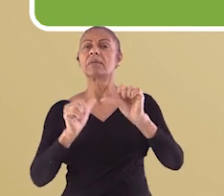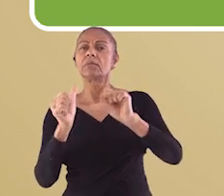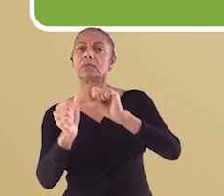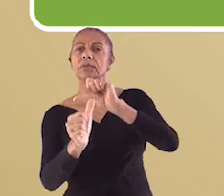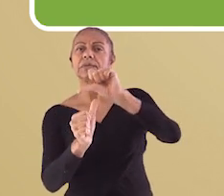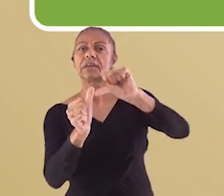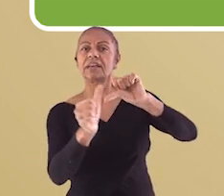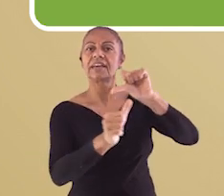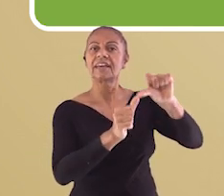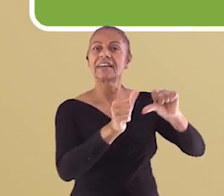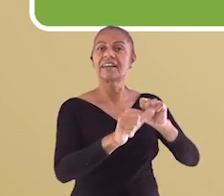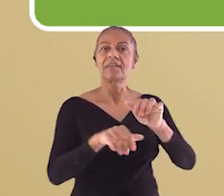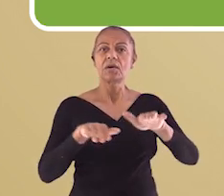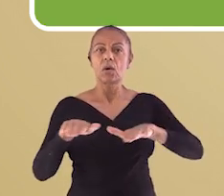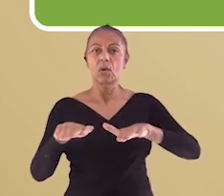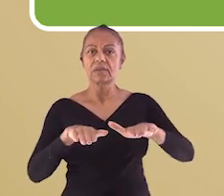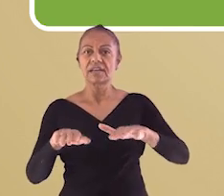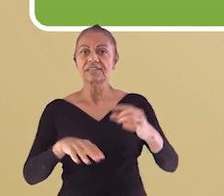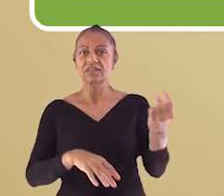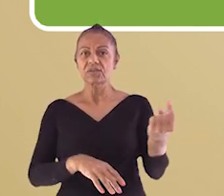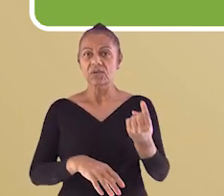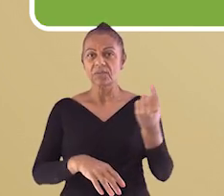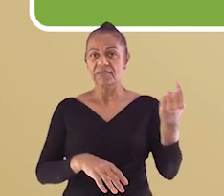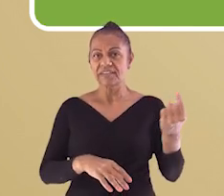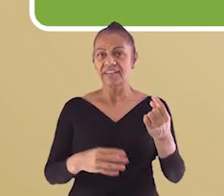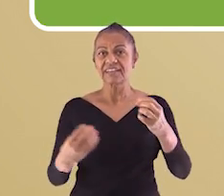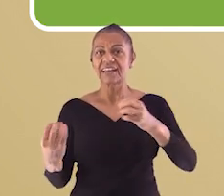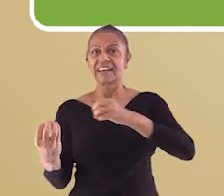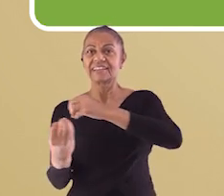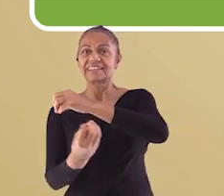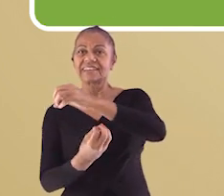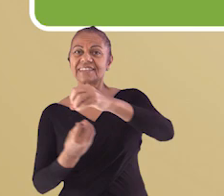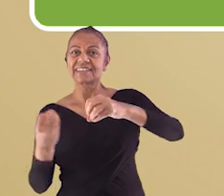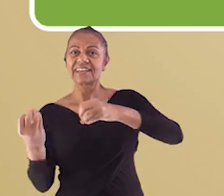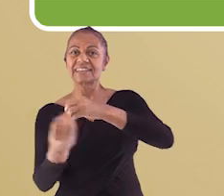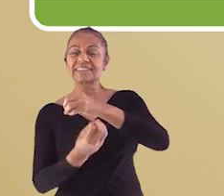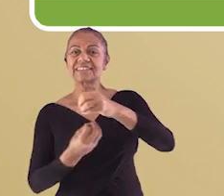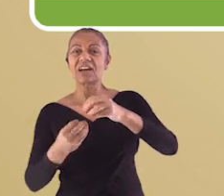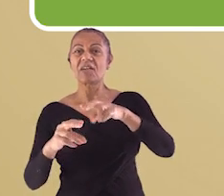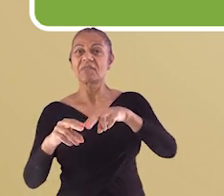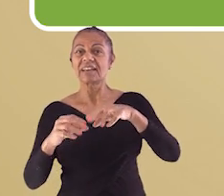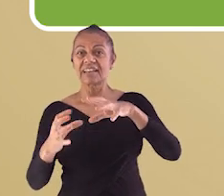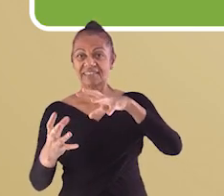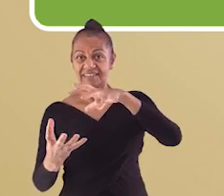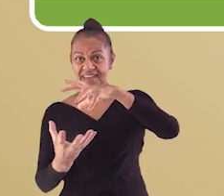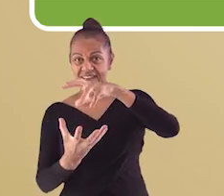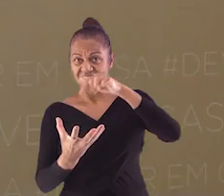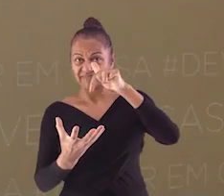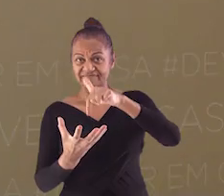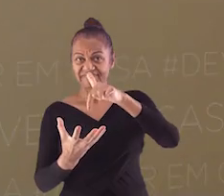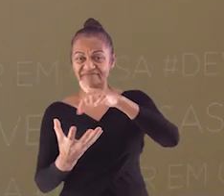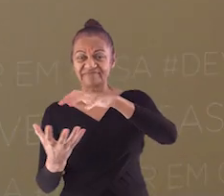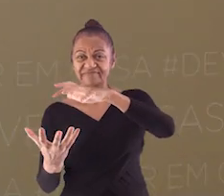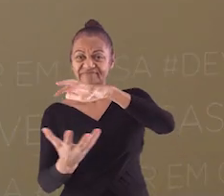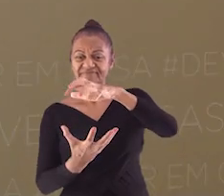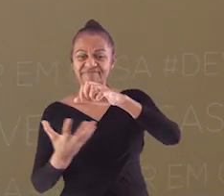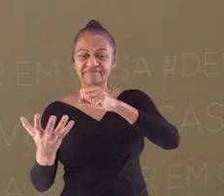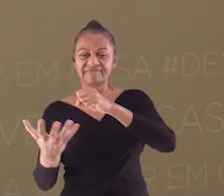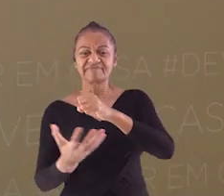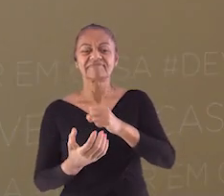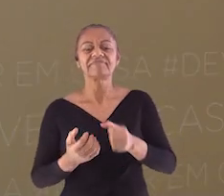ocorre em decorrência dos movimentos de rotação e translação realizados pela Terra. E que